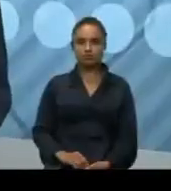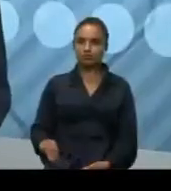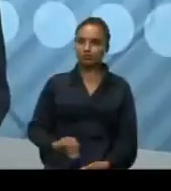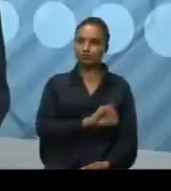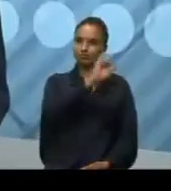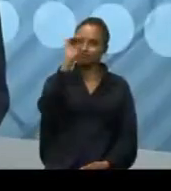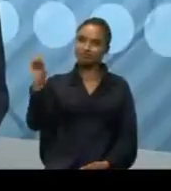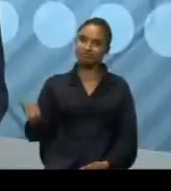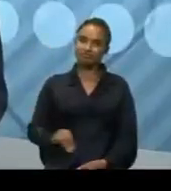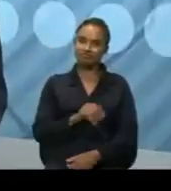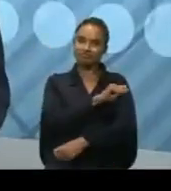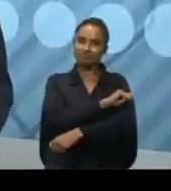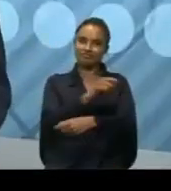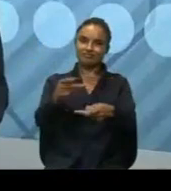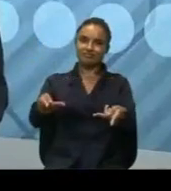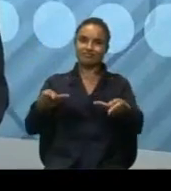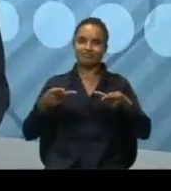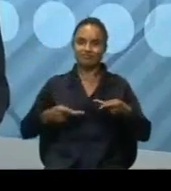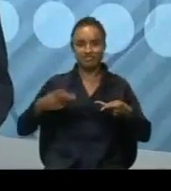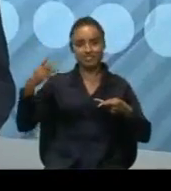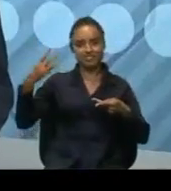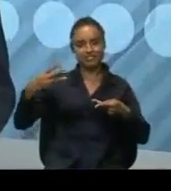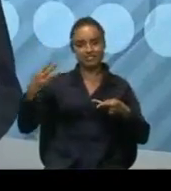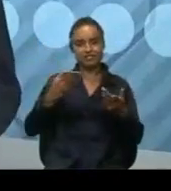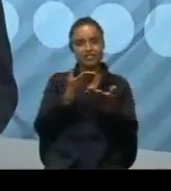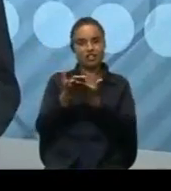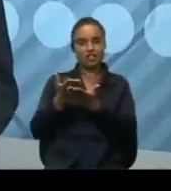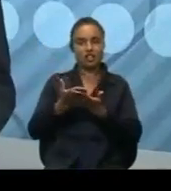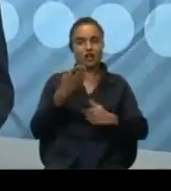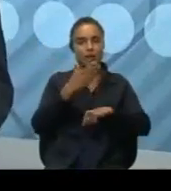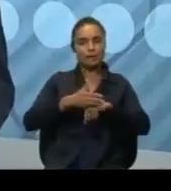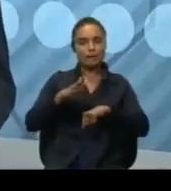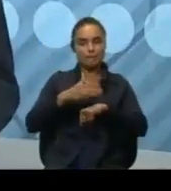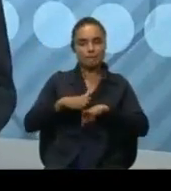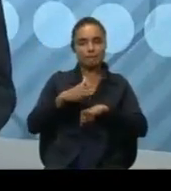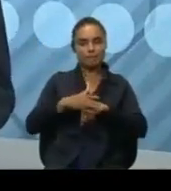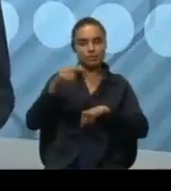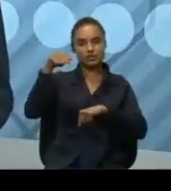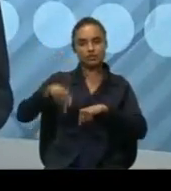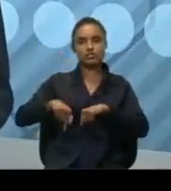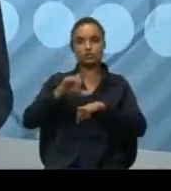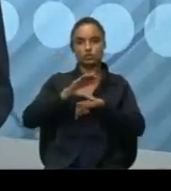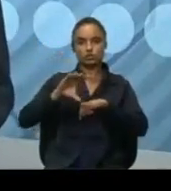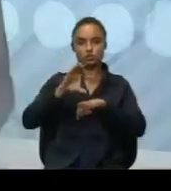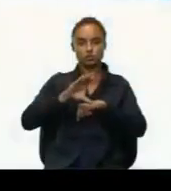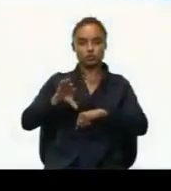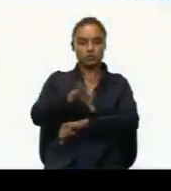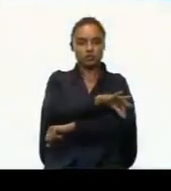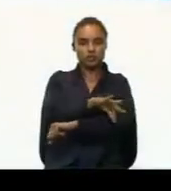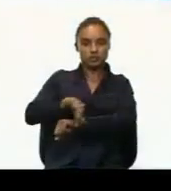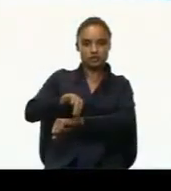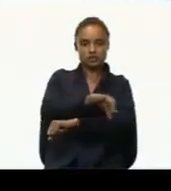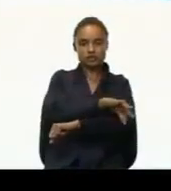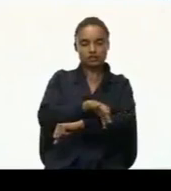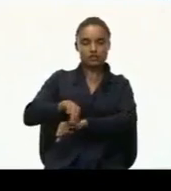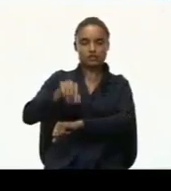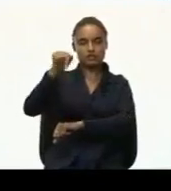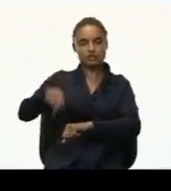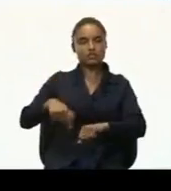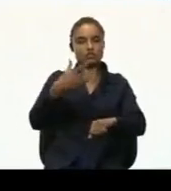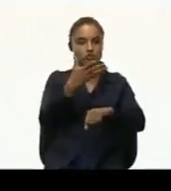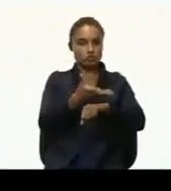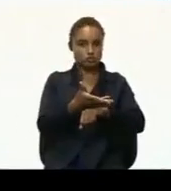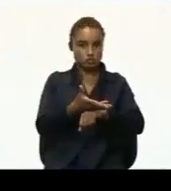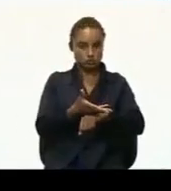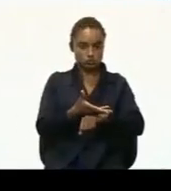Olá, aluno, seja muito bem-vindo à nossa terceira aula prática do curso de Arquitetura da disciplina de Tecnologia